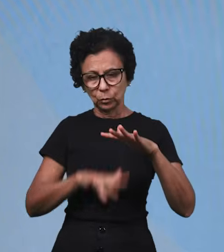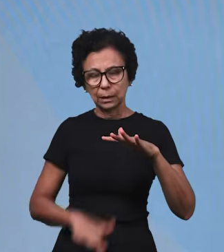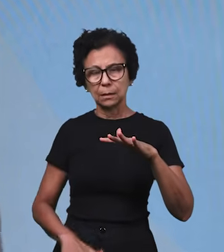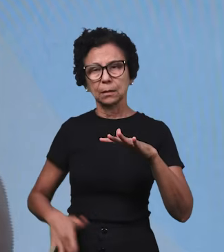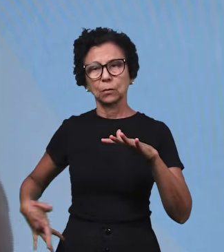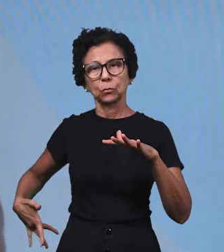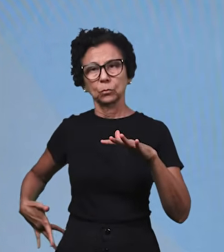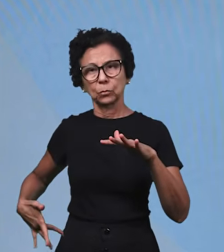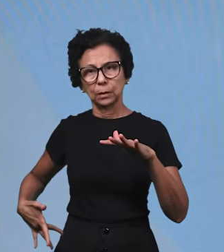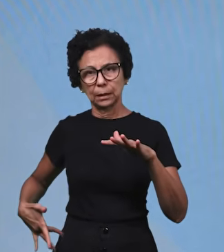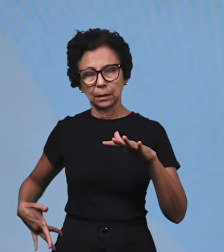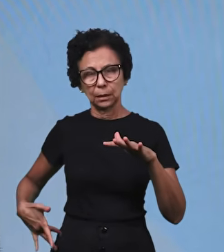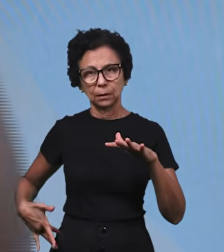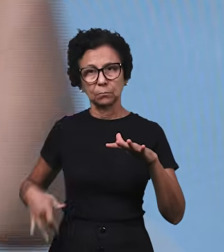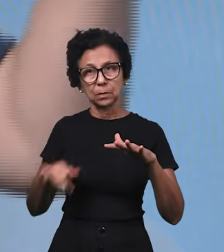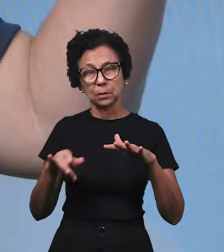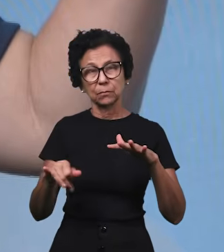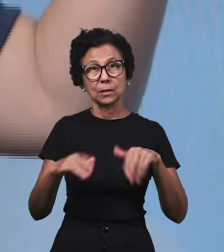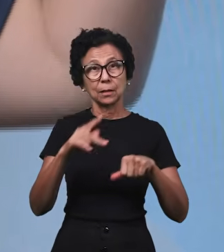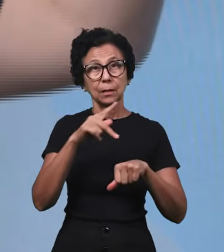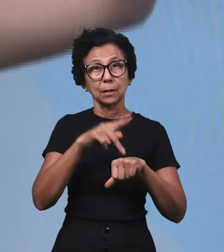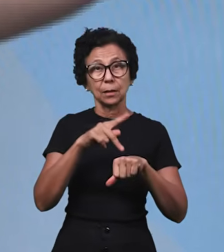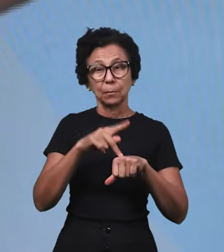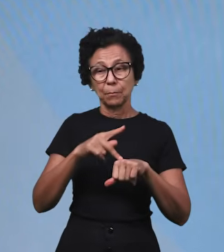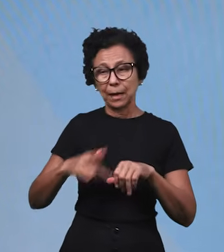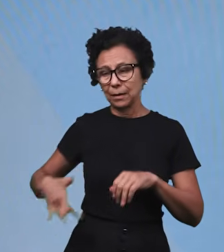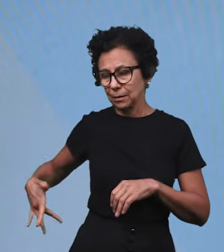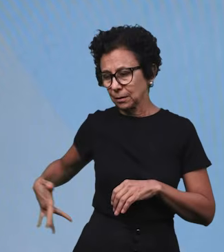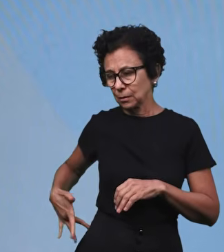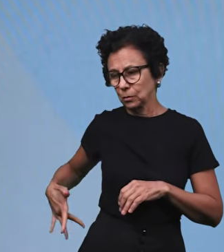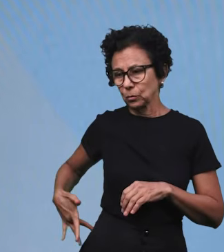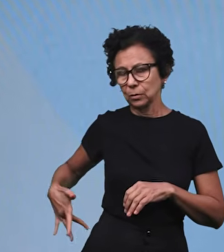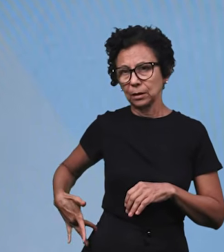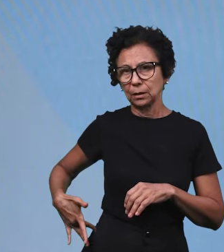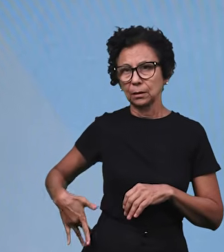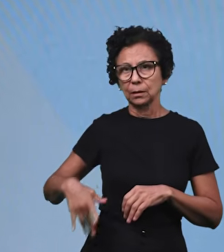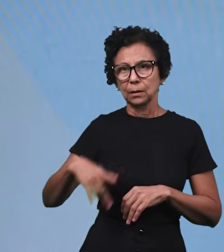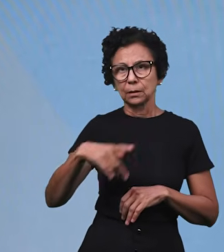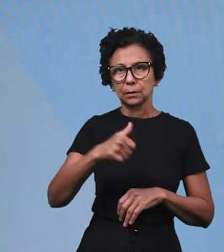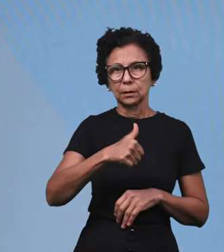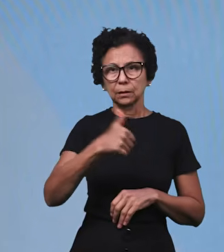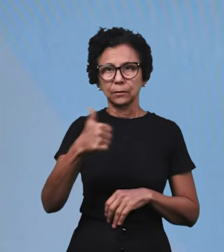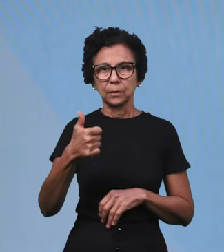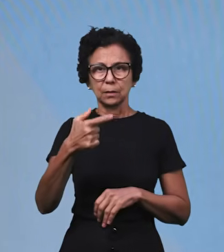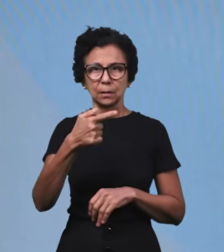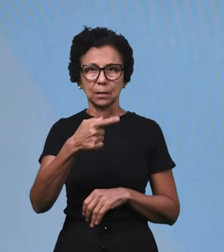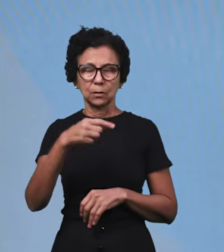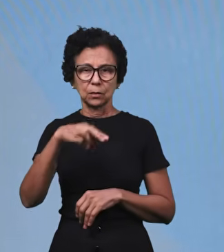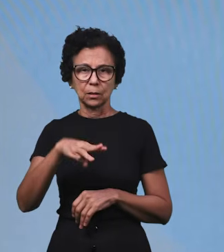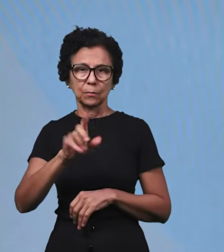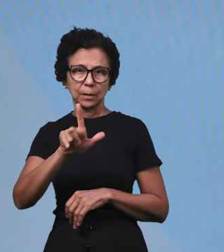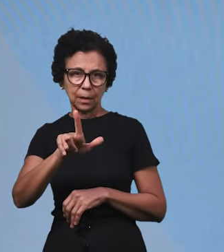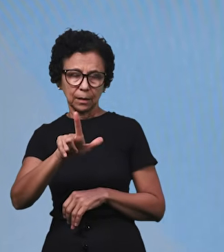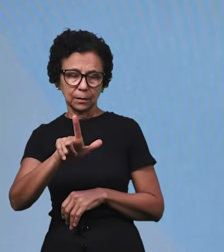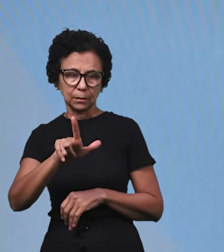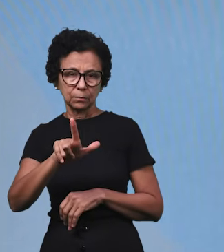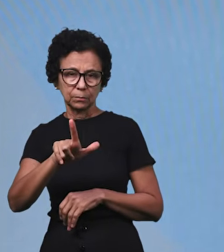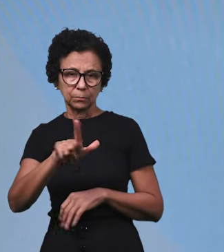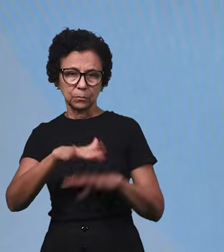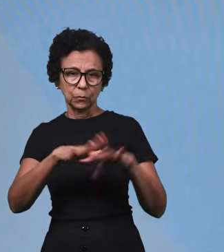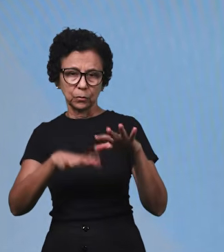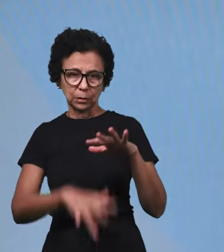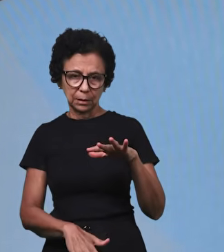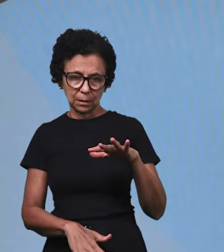tem qualquer alteração, eu tenho cálculo renal, tenho 120 ml minuto de filtração. Eu tenho doença renal